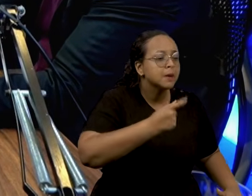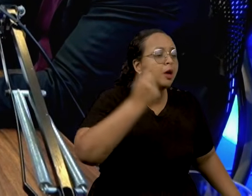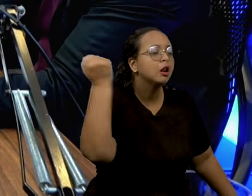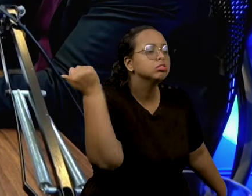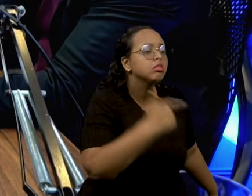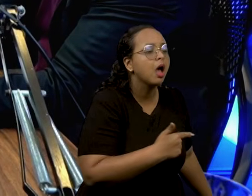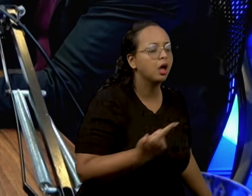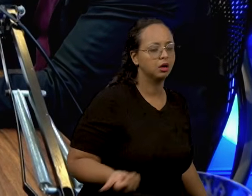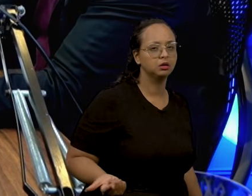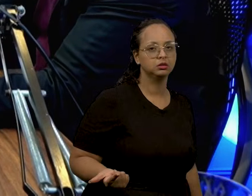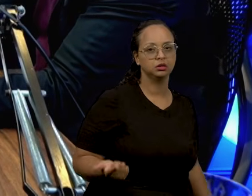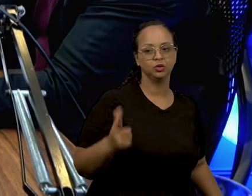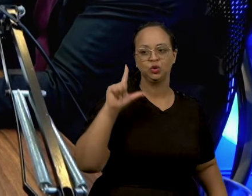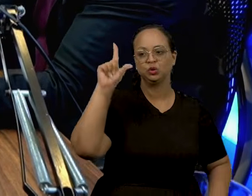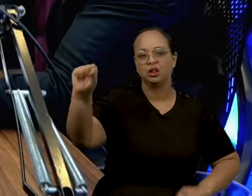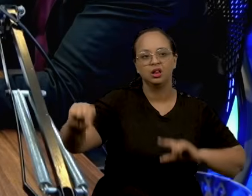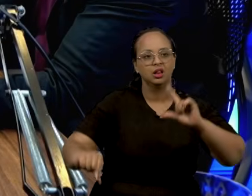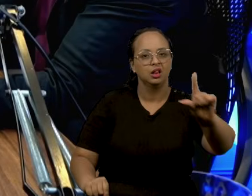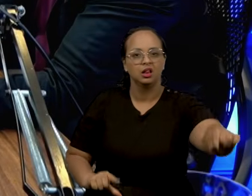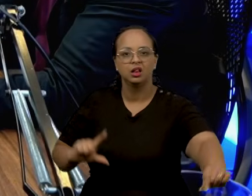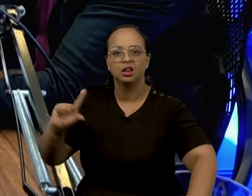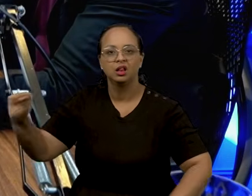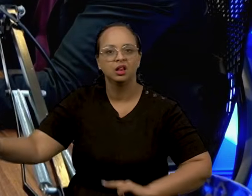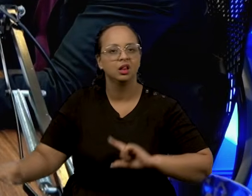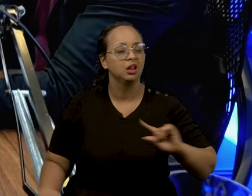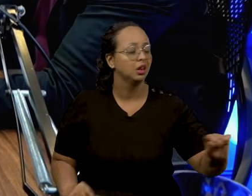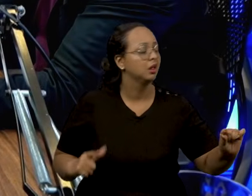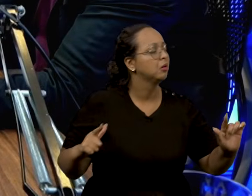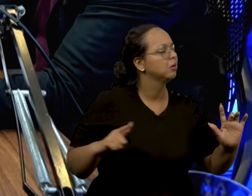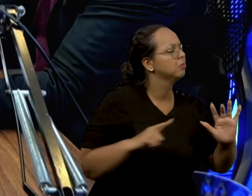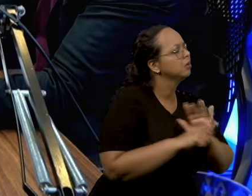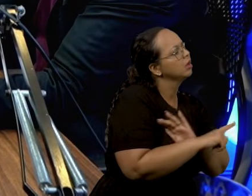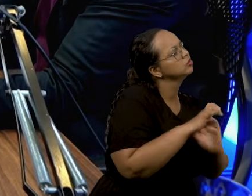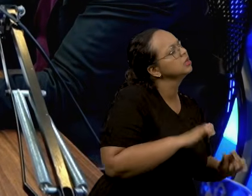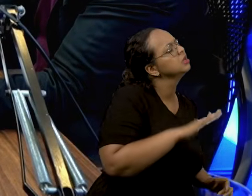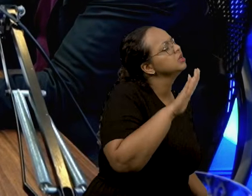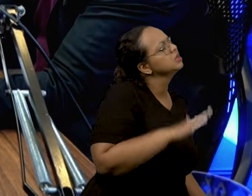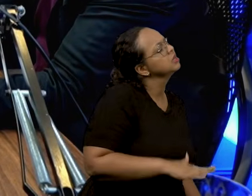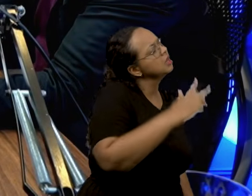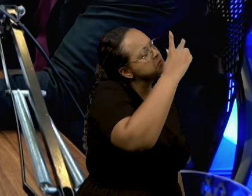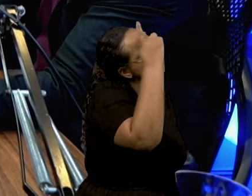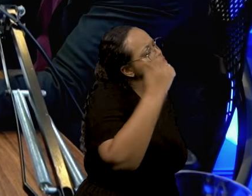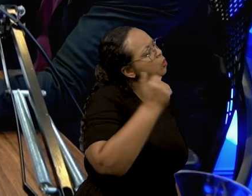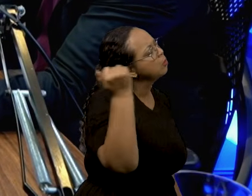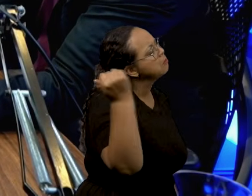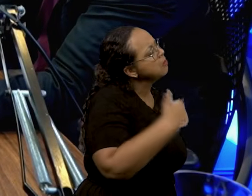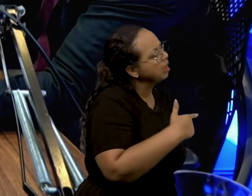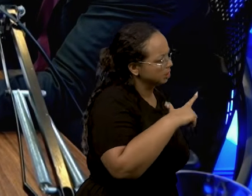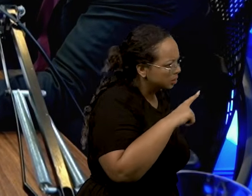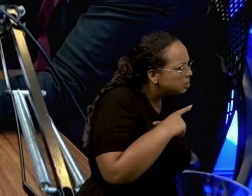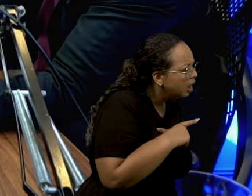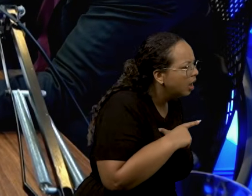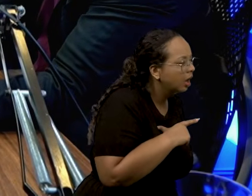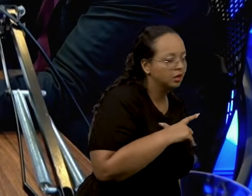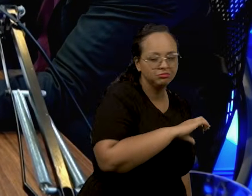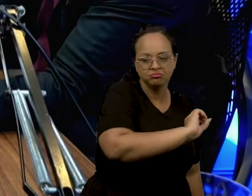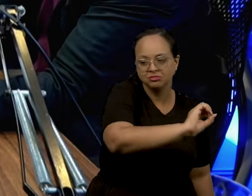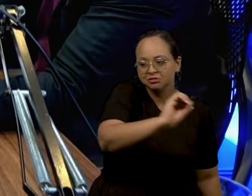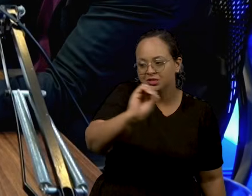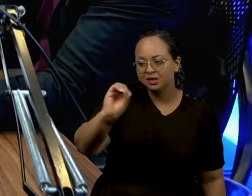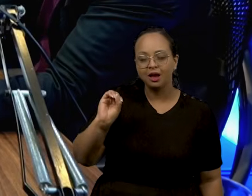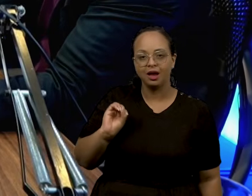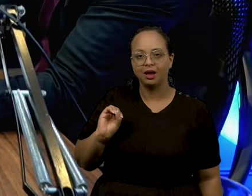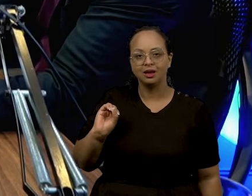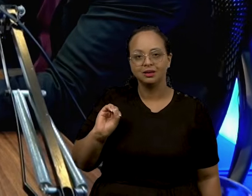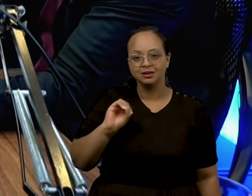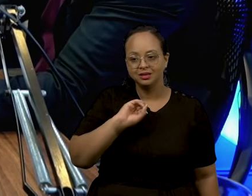Jesus pergunta: aonde está os teus acusadores? Ela diz: ninguém te condenou?